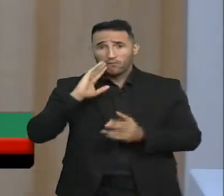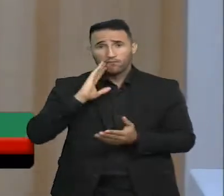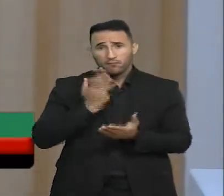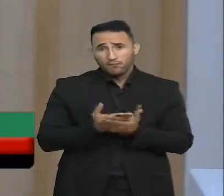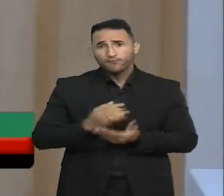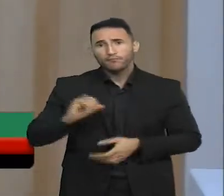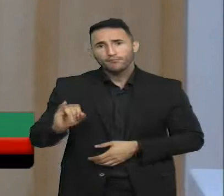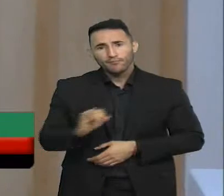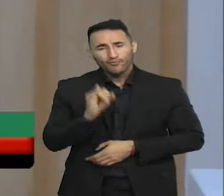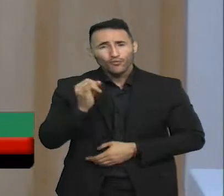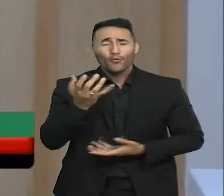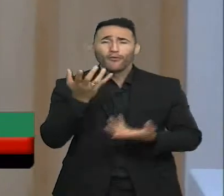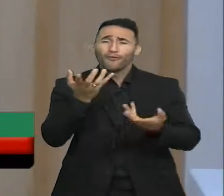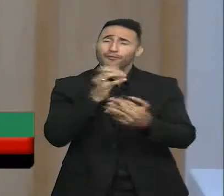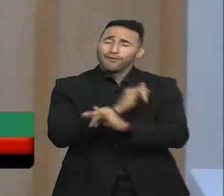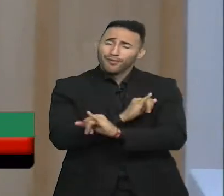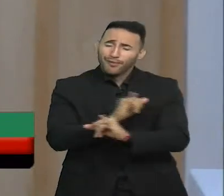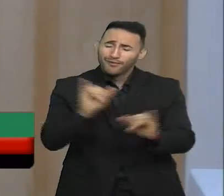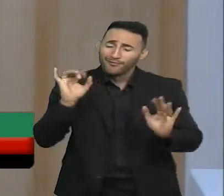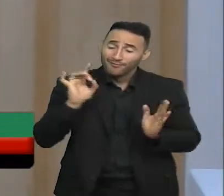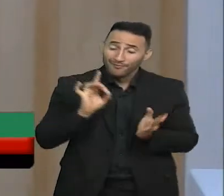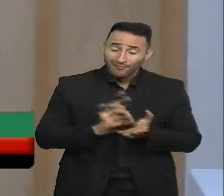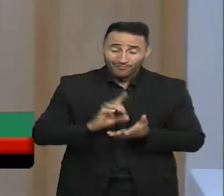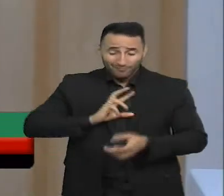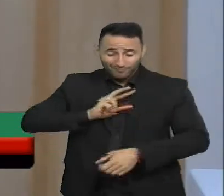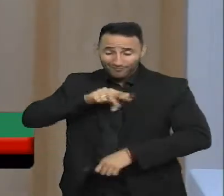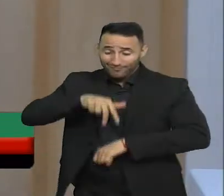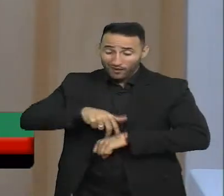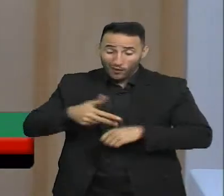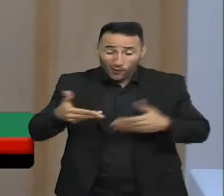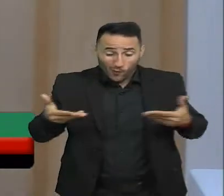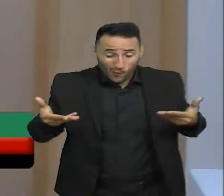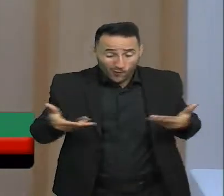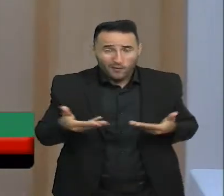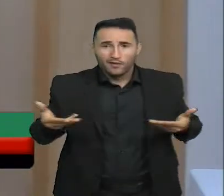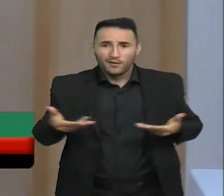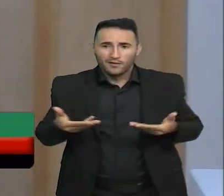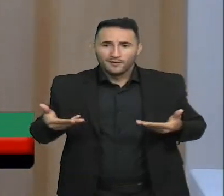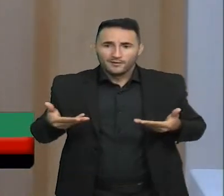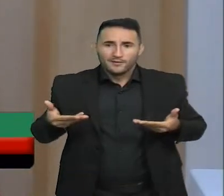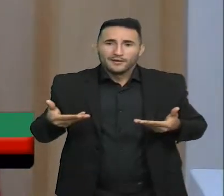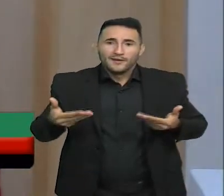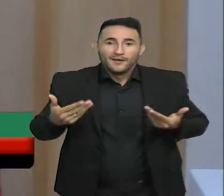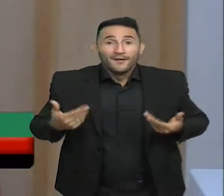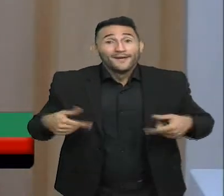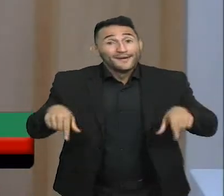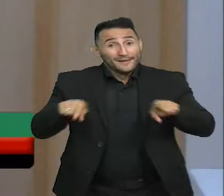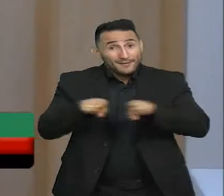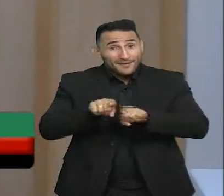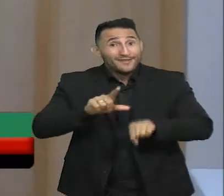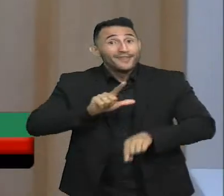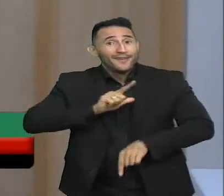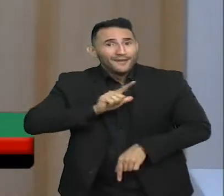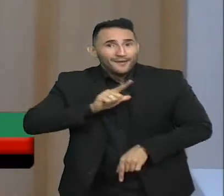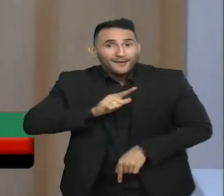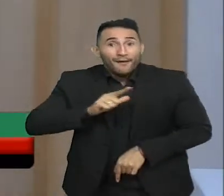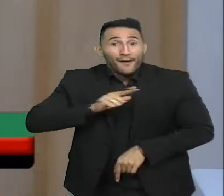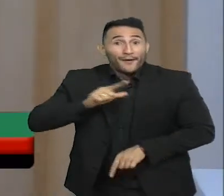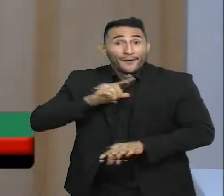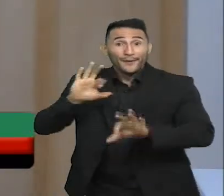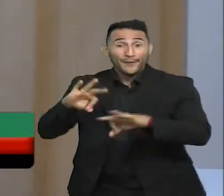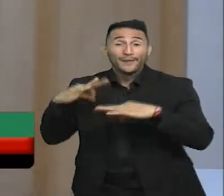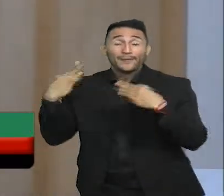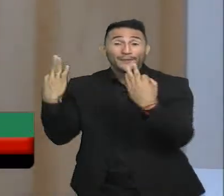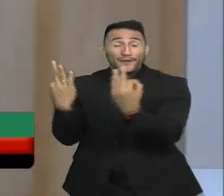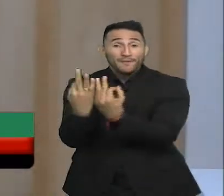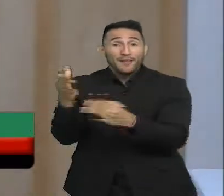queria muito dizer isso aqui nesse microfone. E isso... Ai, também tem a questão da família, a maneira da